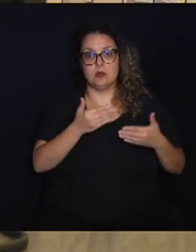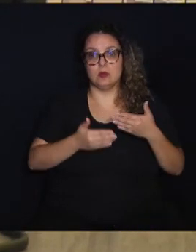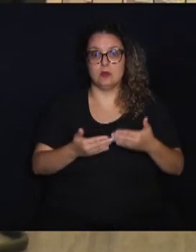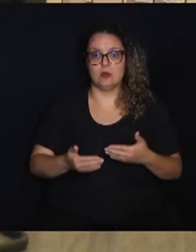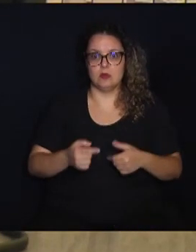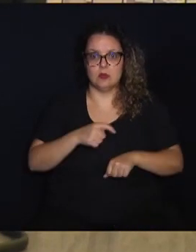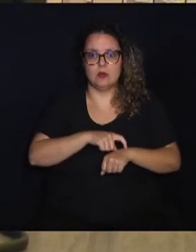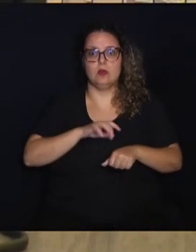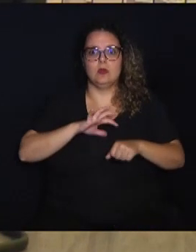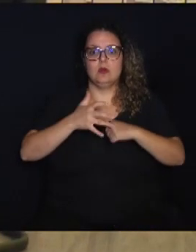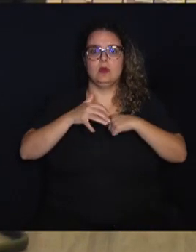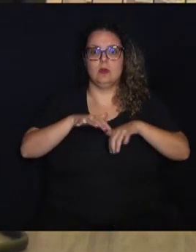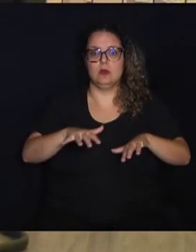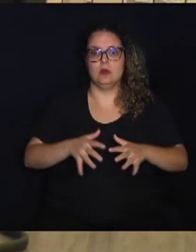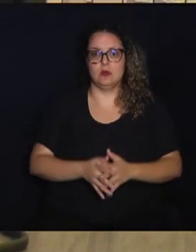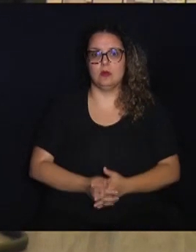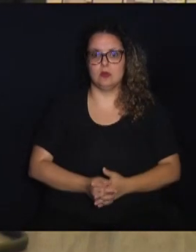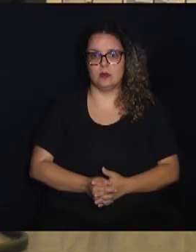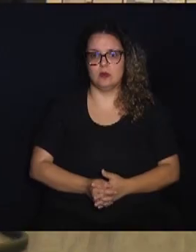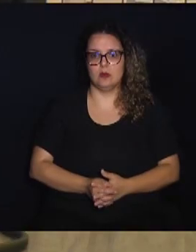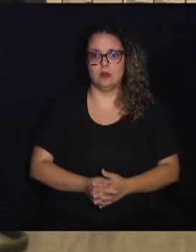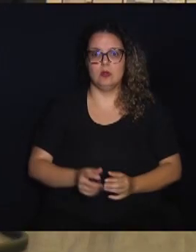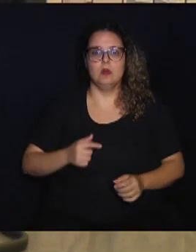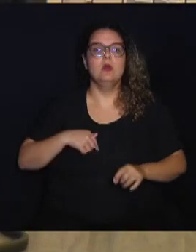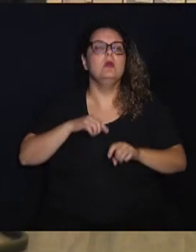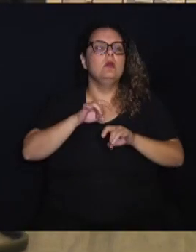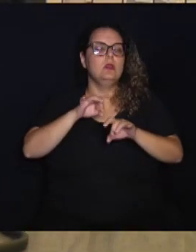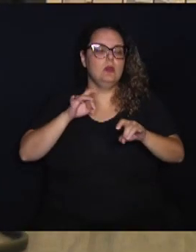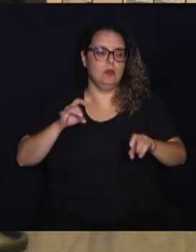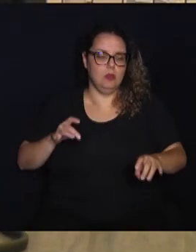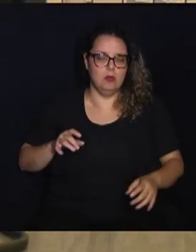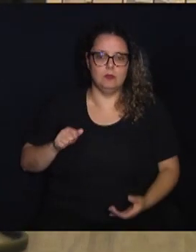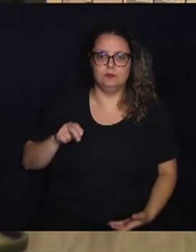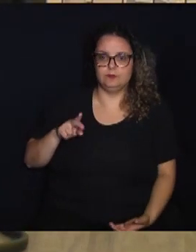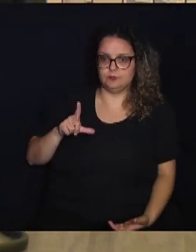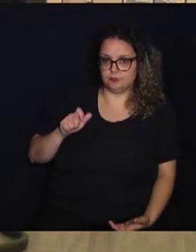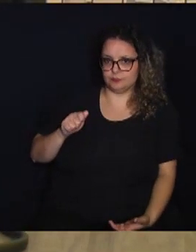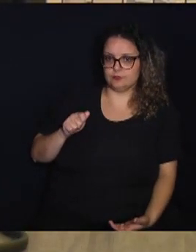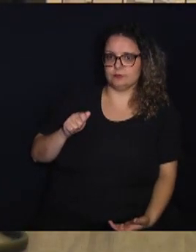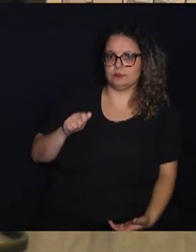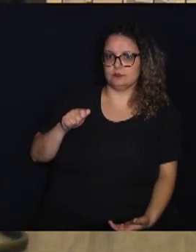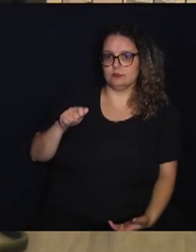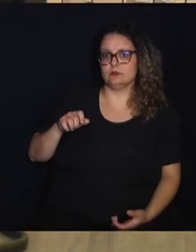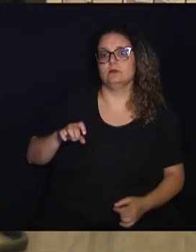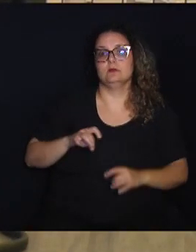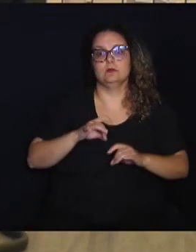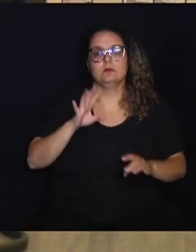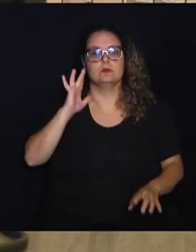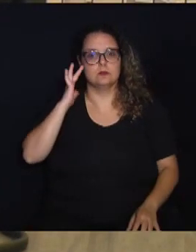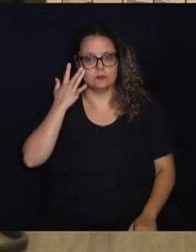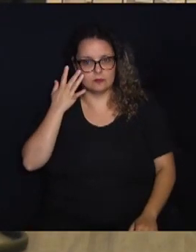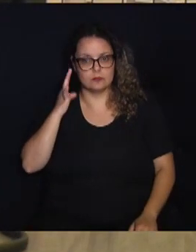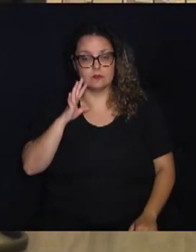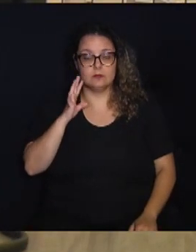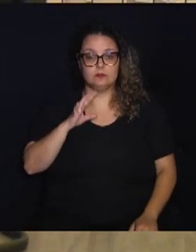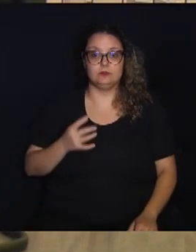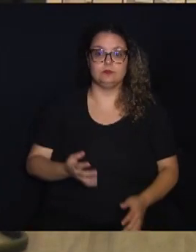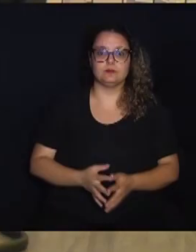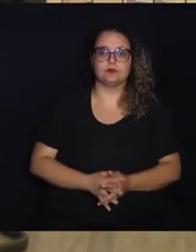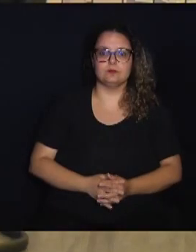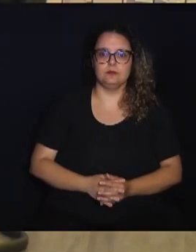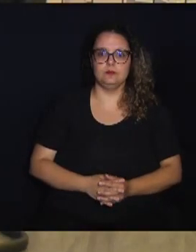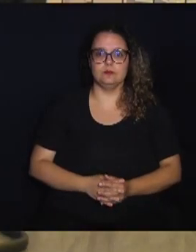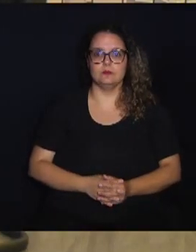na pandemia, porque eu fiz aula online a pandemia toda. Eu acho legal, tudo, mas eu tive, inclusive, algumas